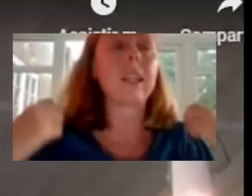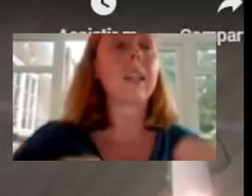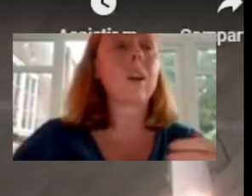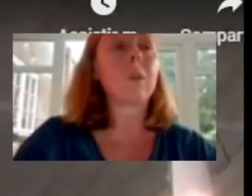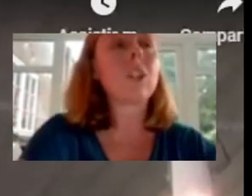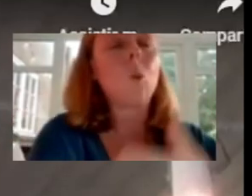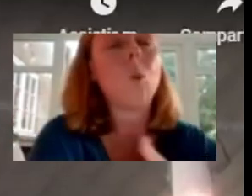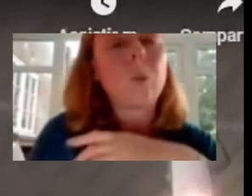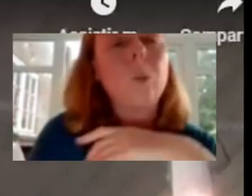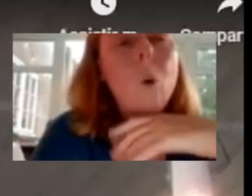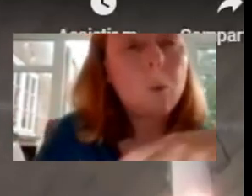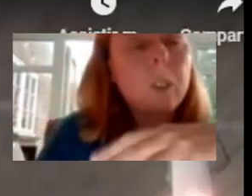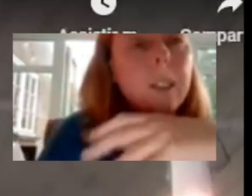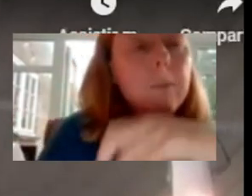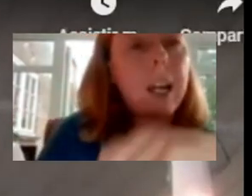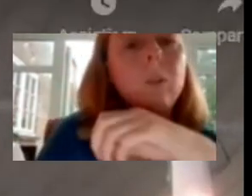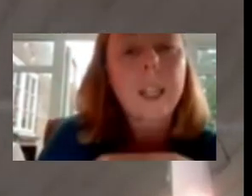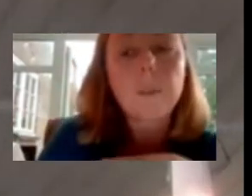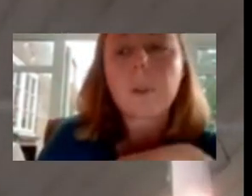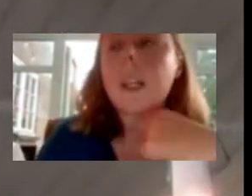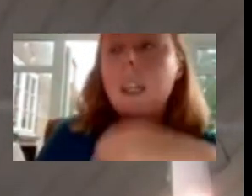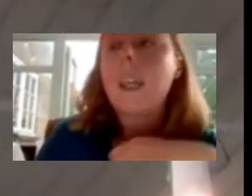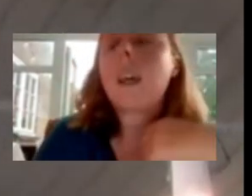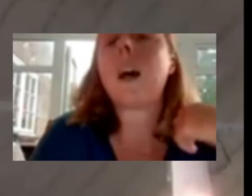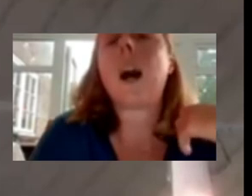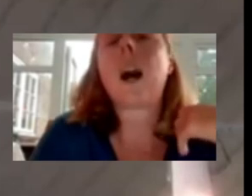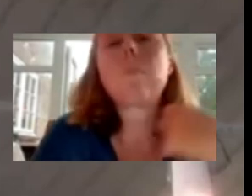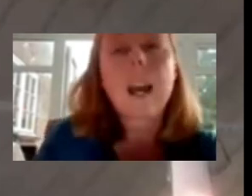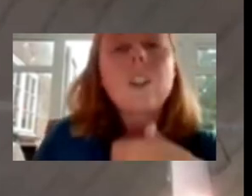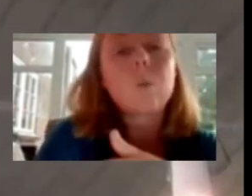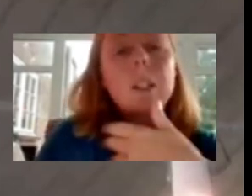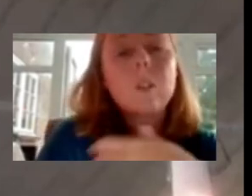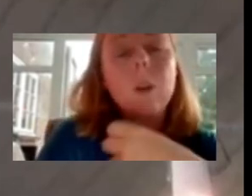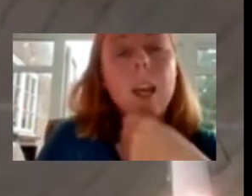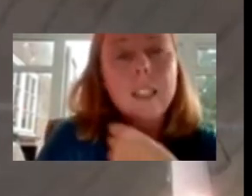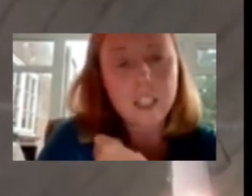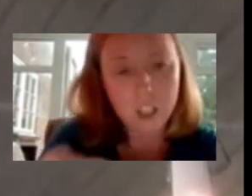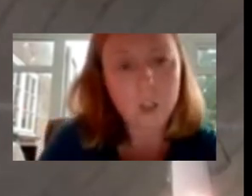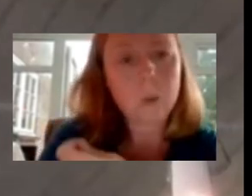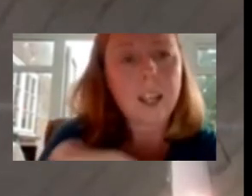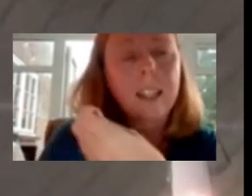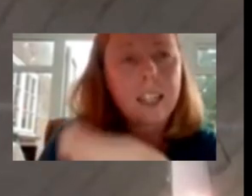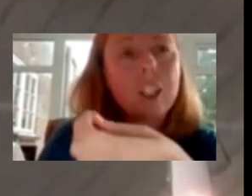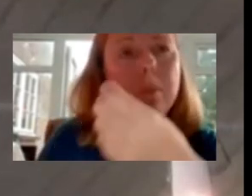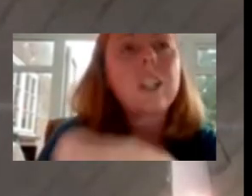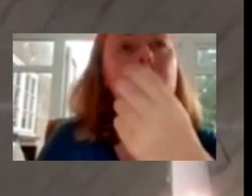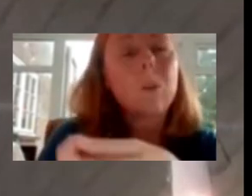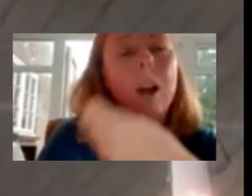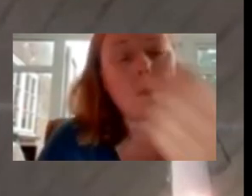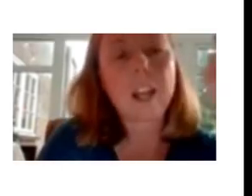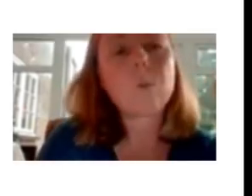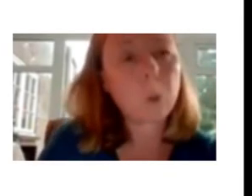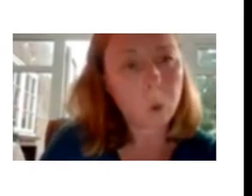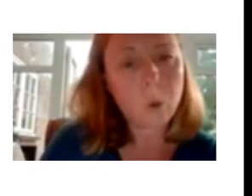que realmente houve um determinado tempo em que a imagem do Brasil, ela sentiu, né, nitidamente que